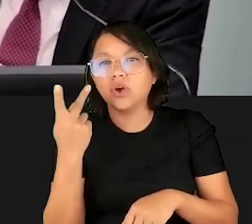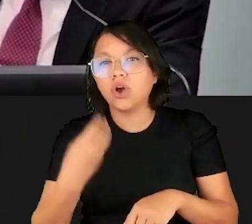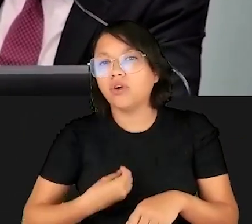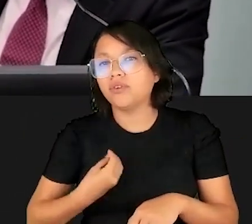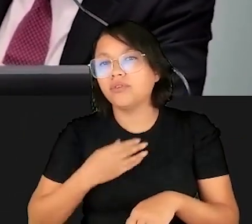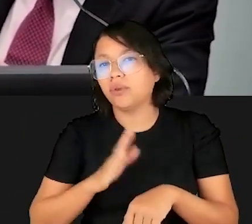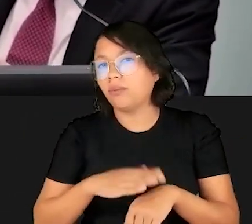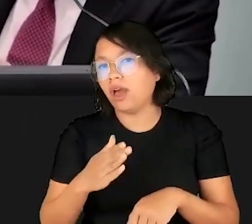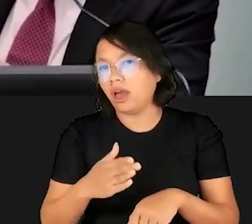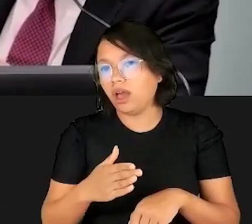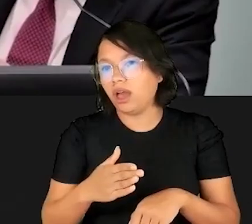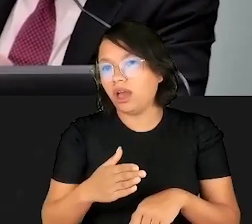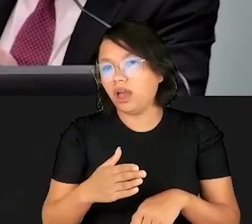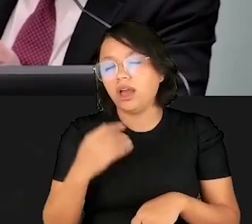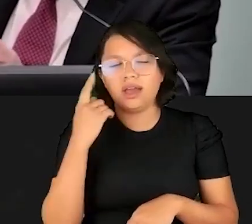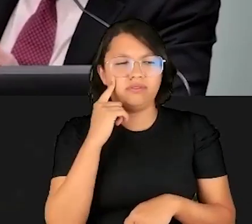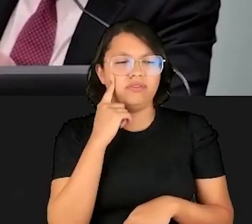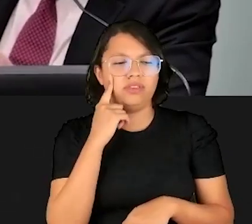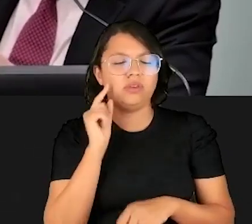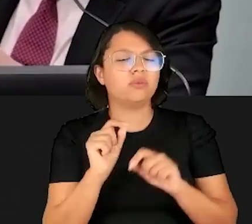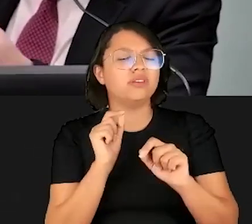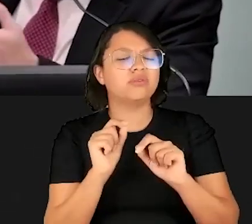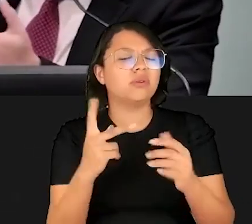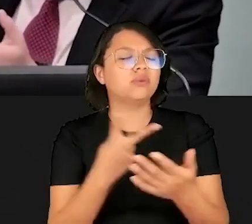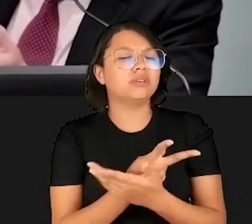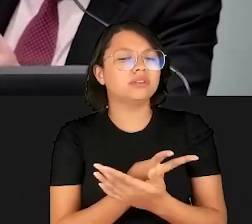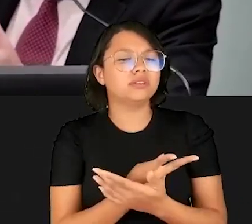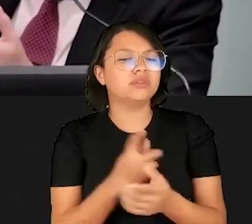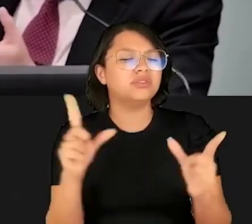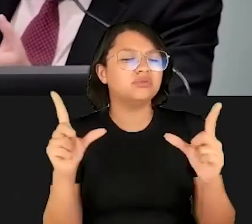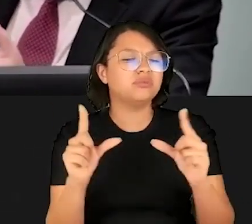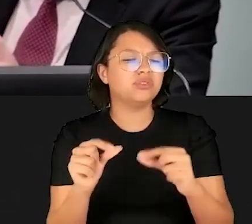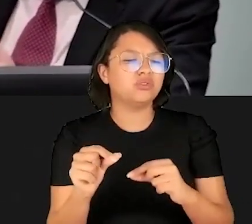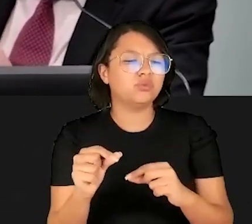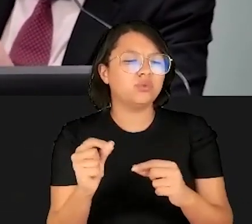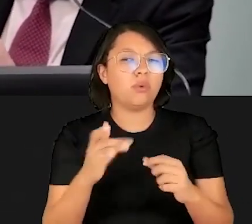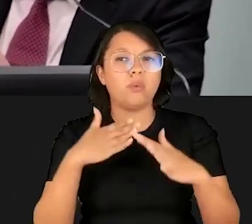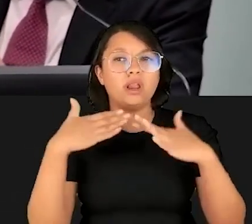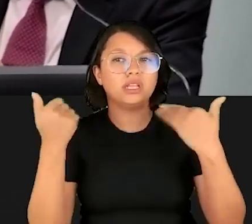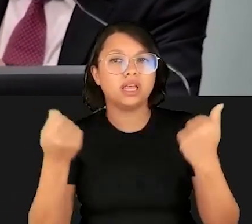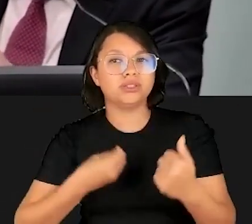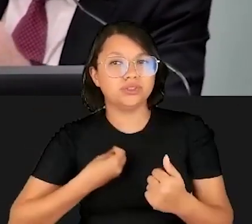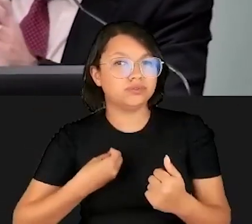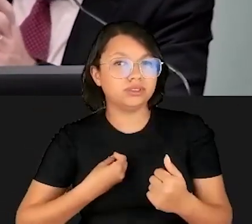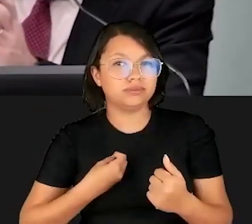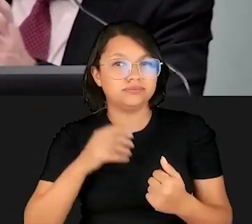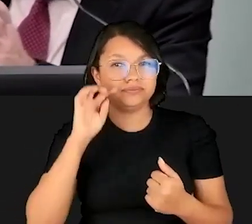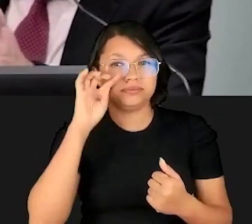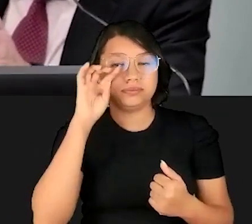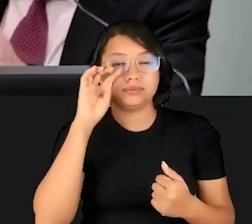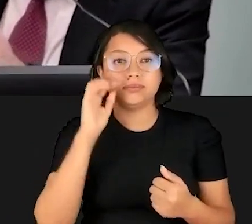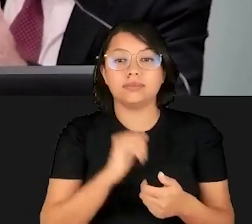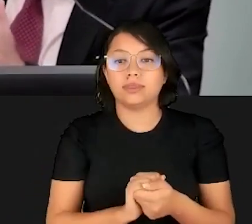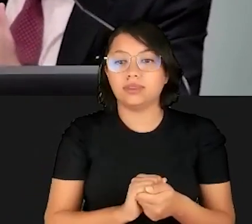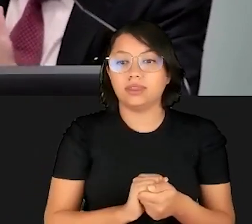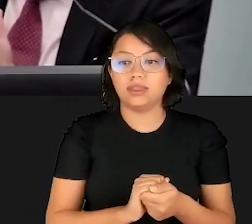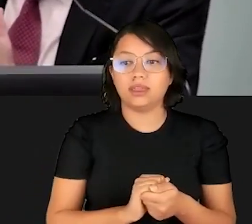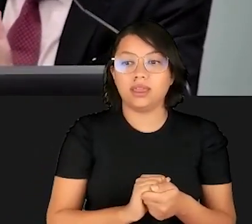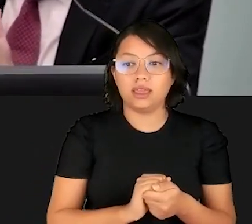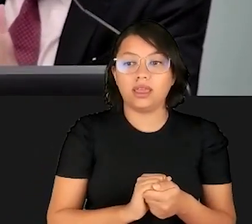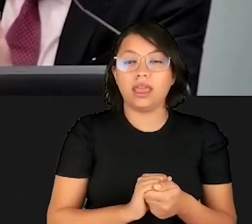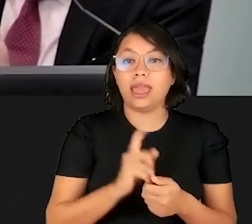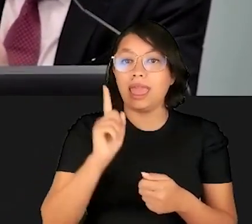paciente. É complicado, não poderia explicar, é praticamente um livro para você entender este cálculo matemático, mas é um